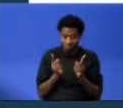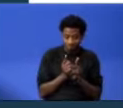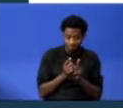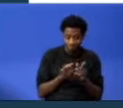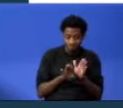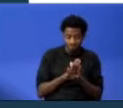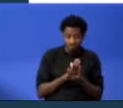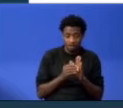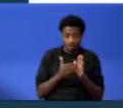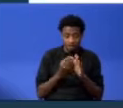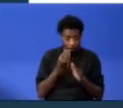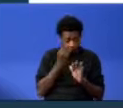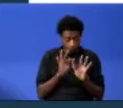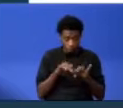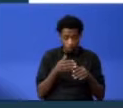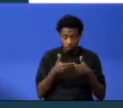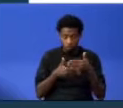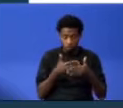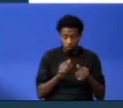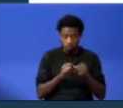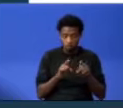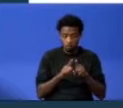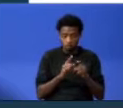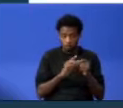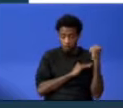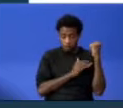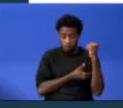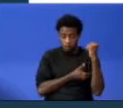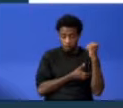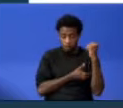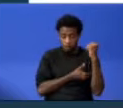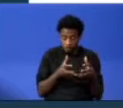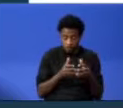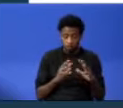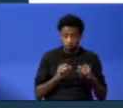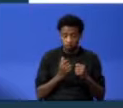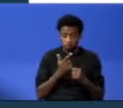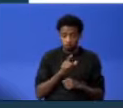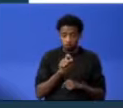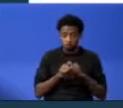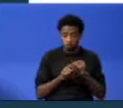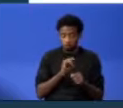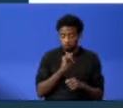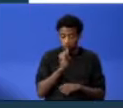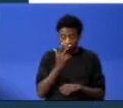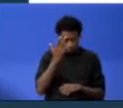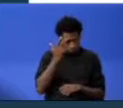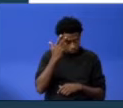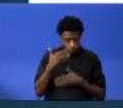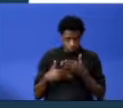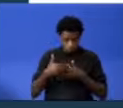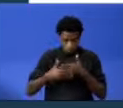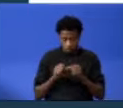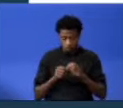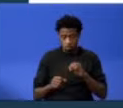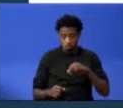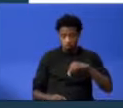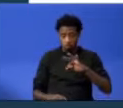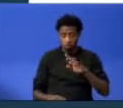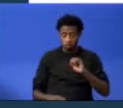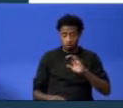a finalização do processo da contração muscular. Então, tudo isso vai garantir, né, com que ocorra o processo da contração